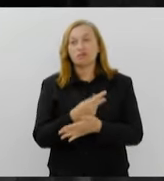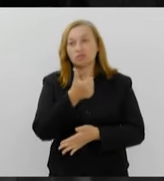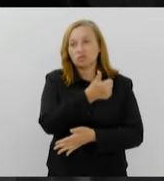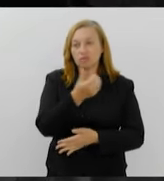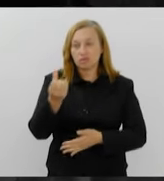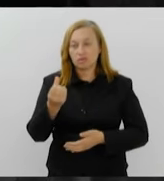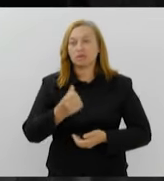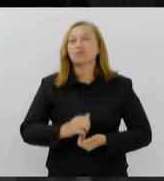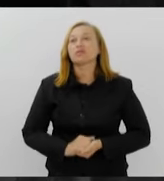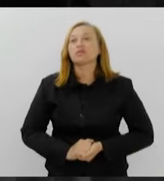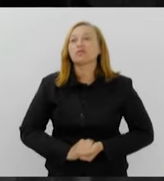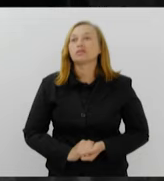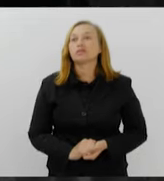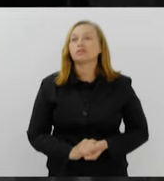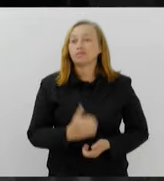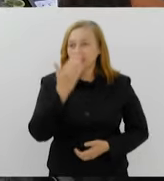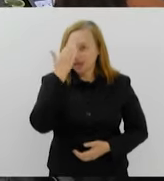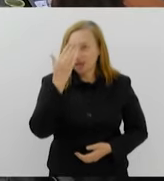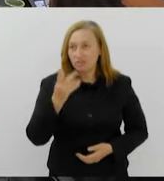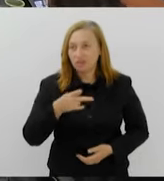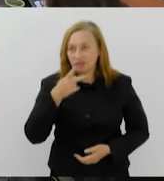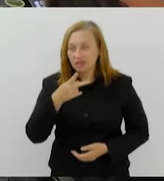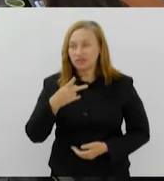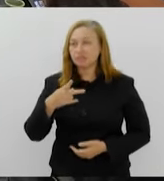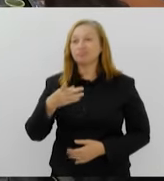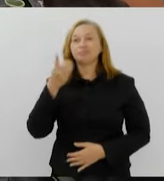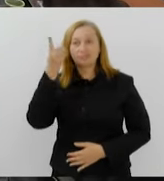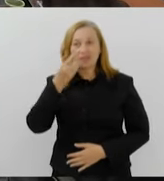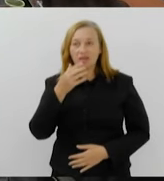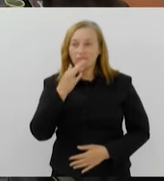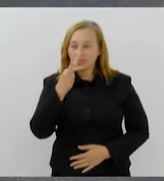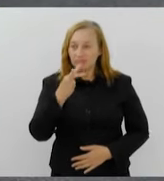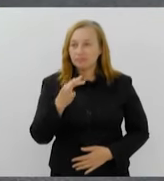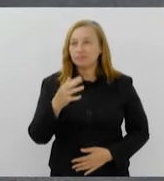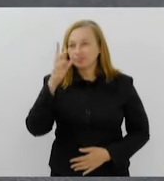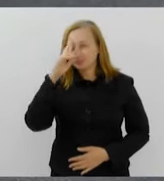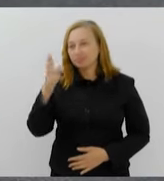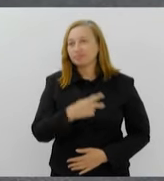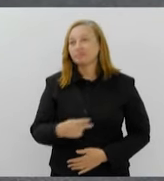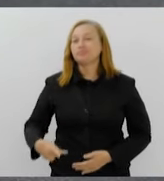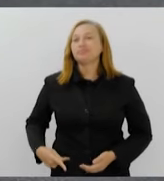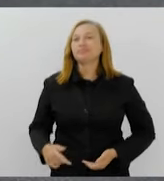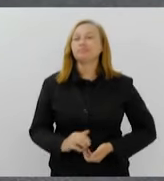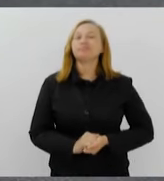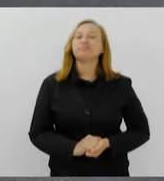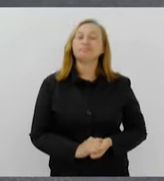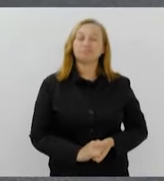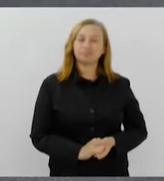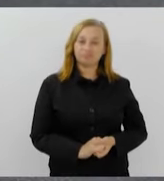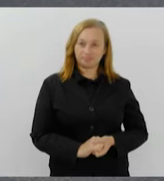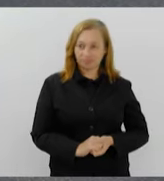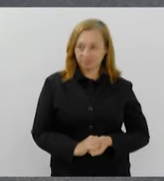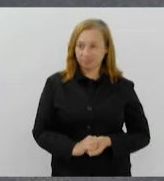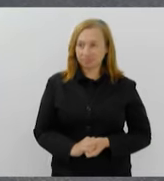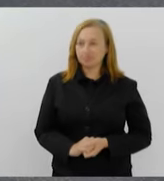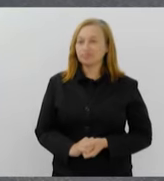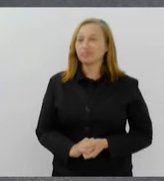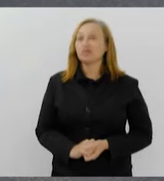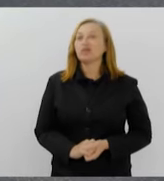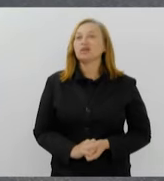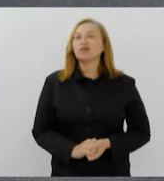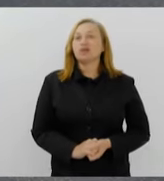2026 obrigado pela parte Deputado serei breve Presidente pelo along do discurso do deputado Rodrigo